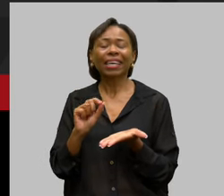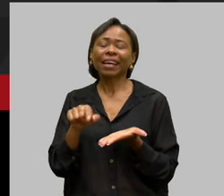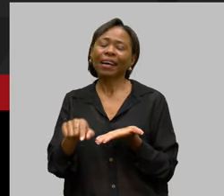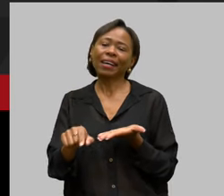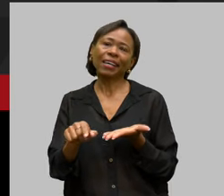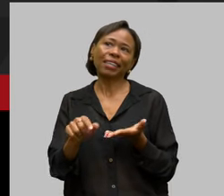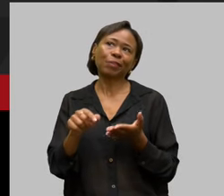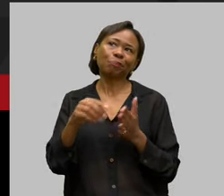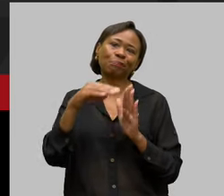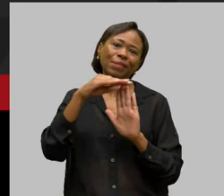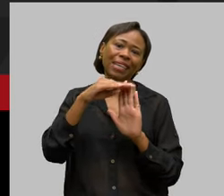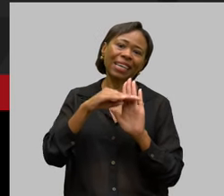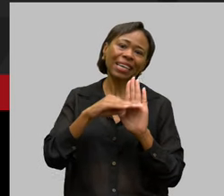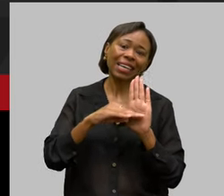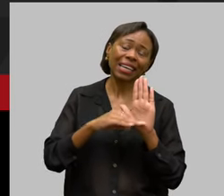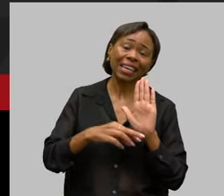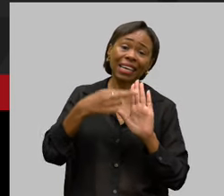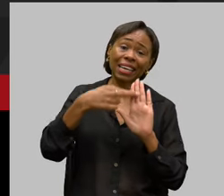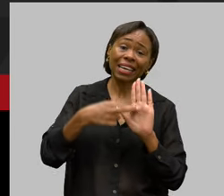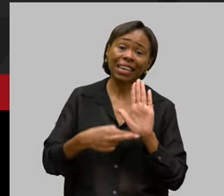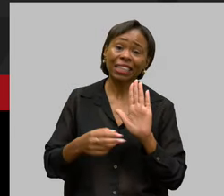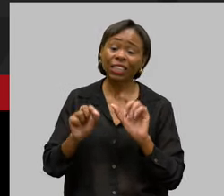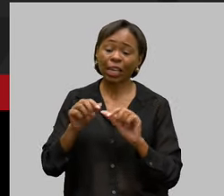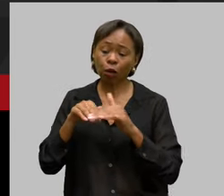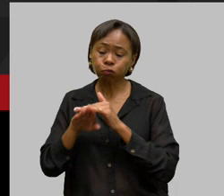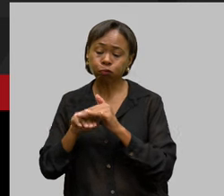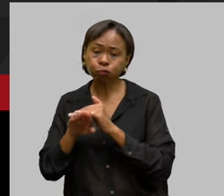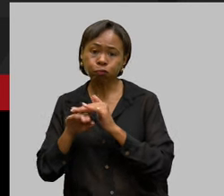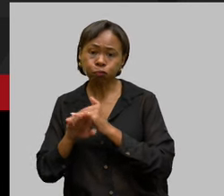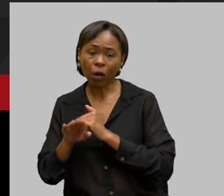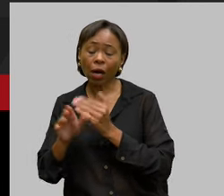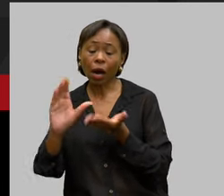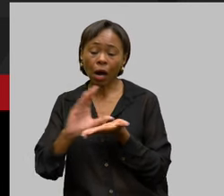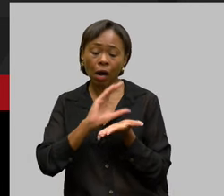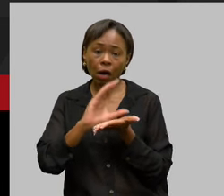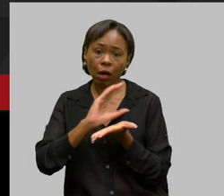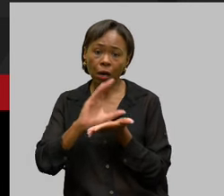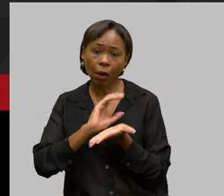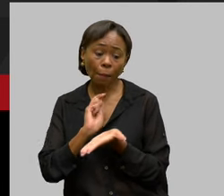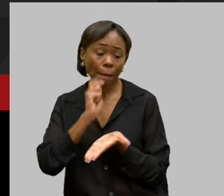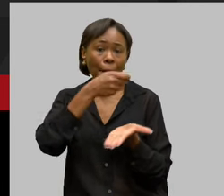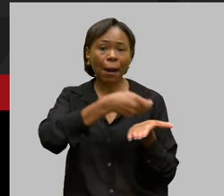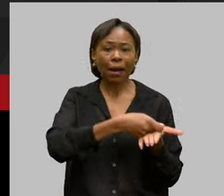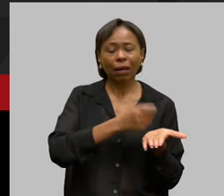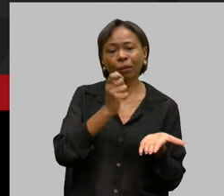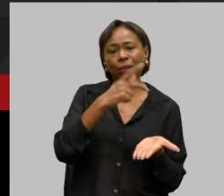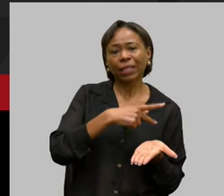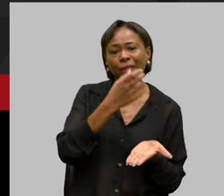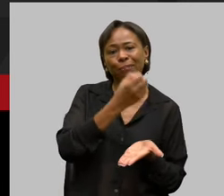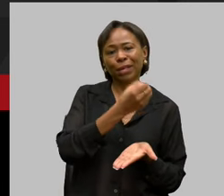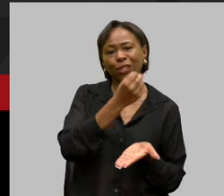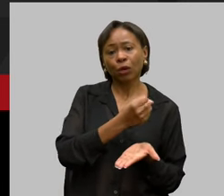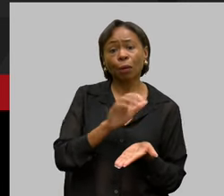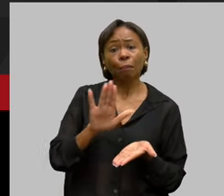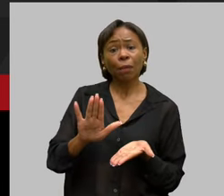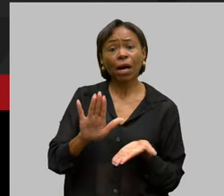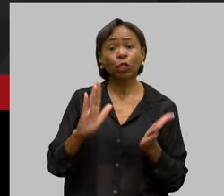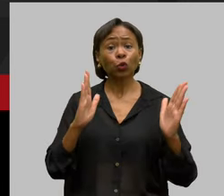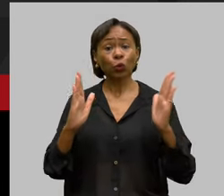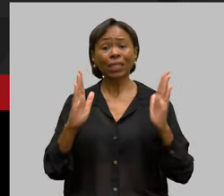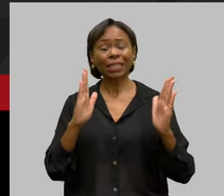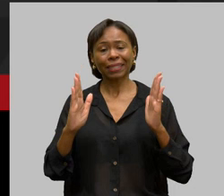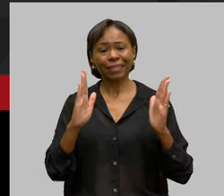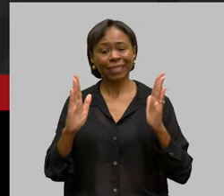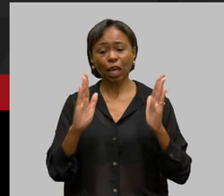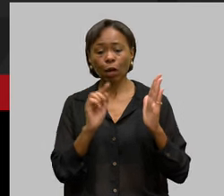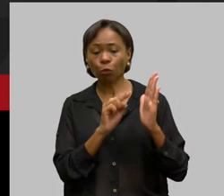começo S arrecadar recursos de um lado para pagar aposentadorias e pensões do outro sem que houvesse uma espécie de carência uma espécie de